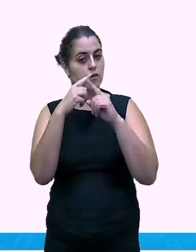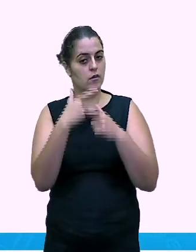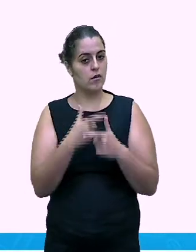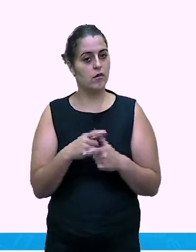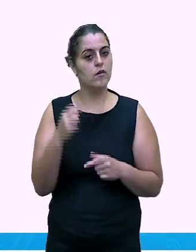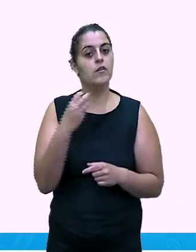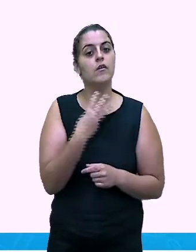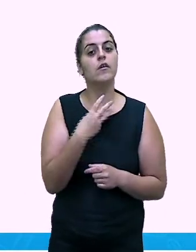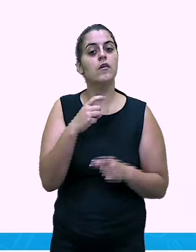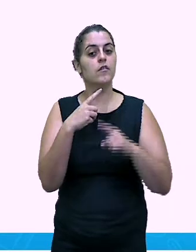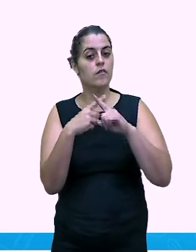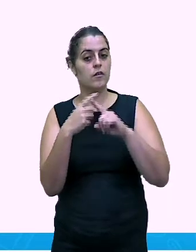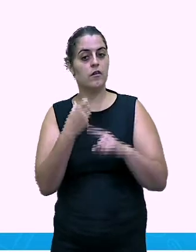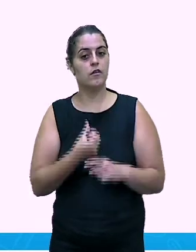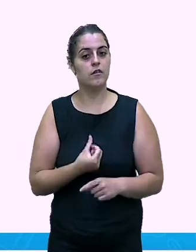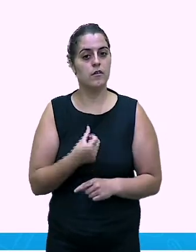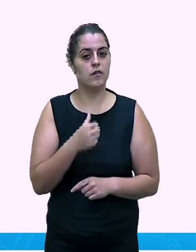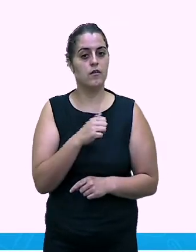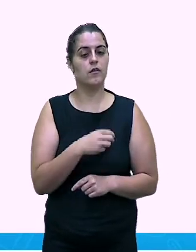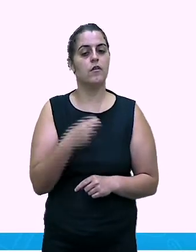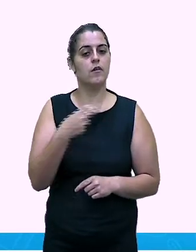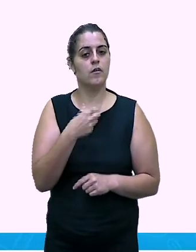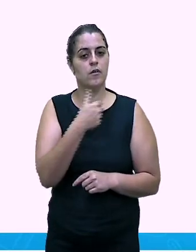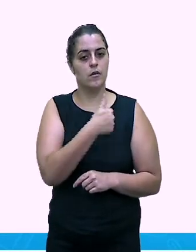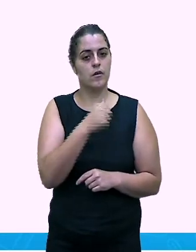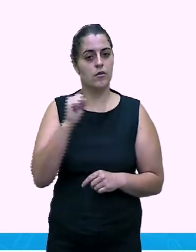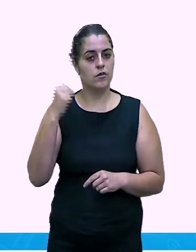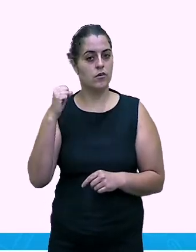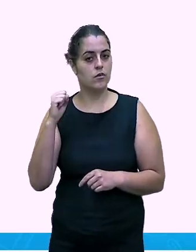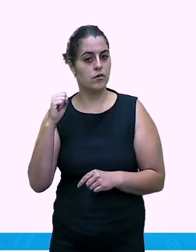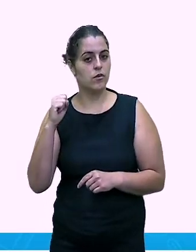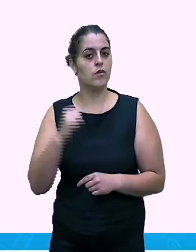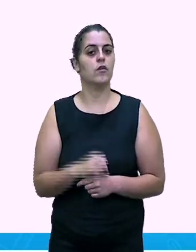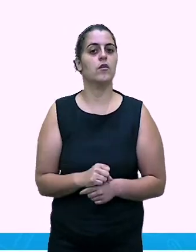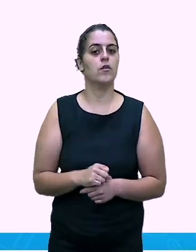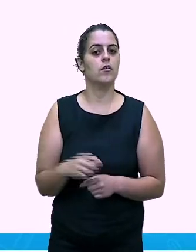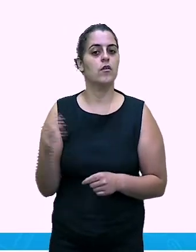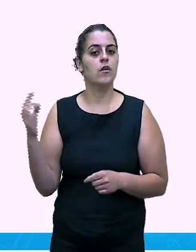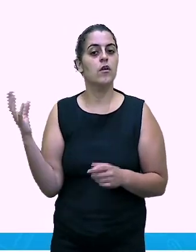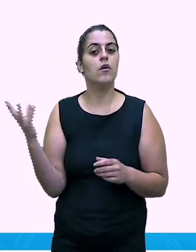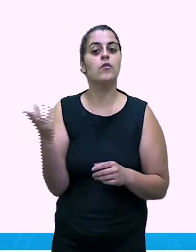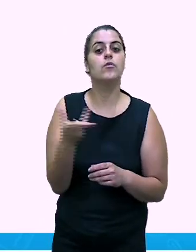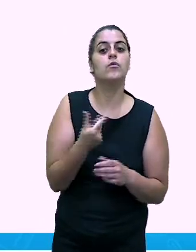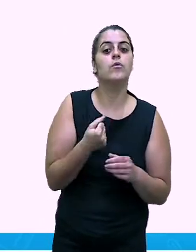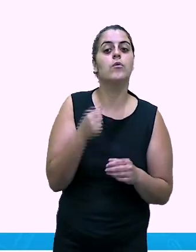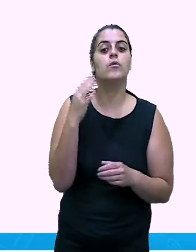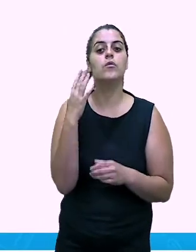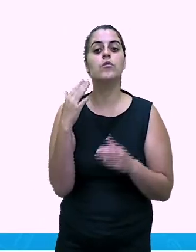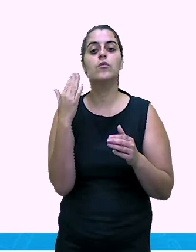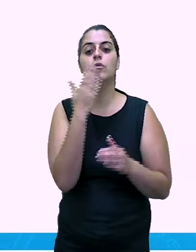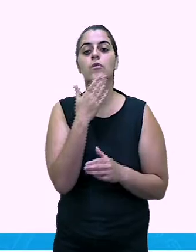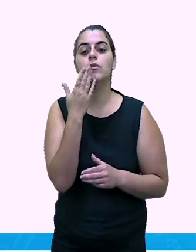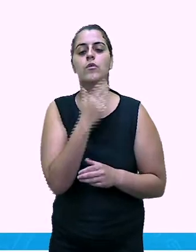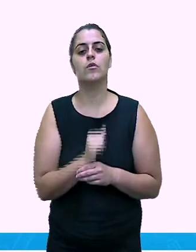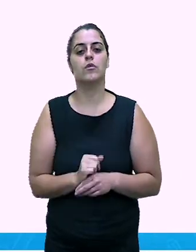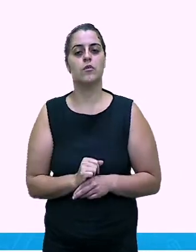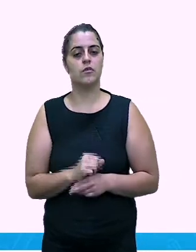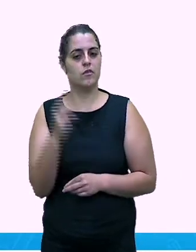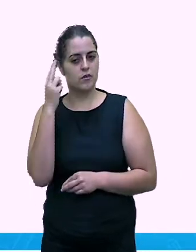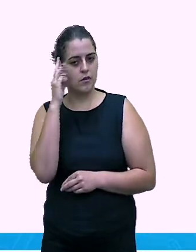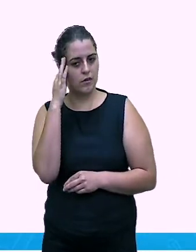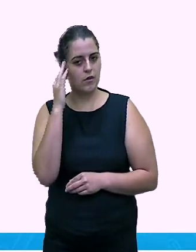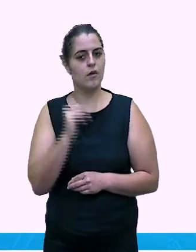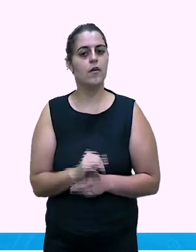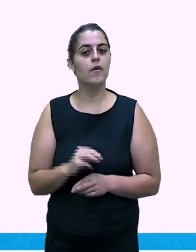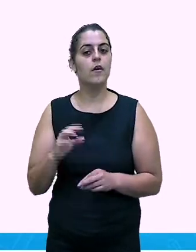vezes 6 era 18. 18 era o total de brigadeiros que a tia tinha feito para dividir